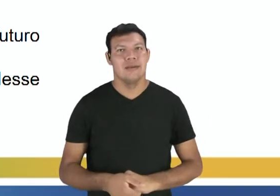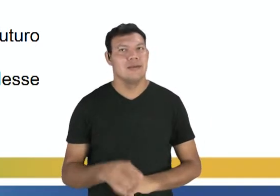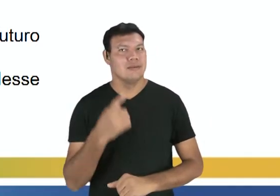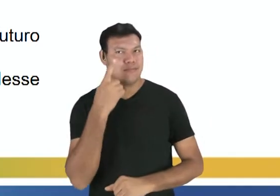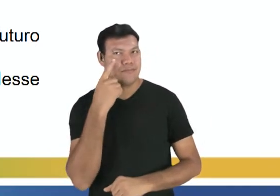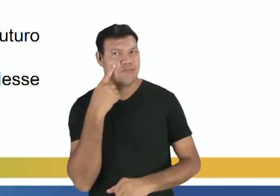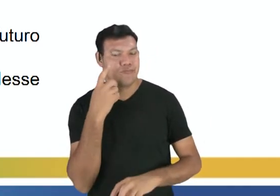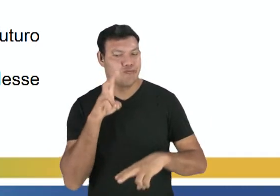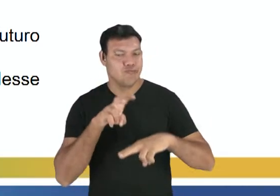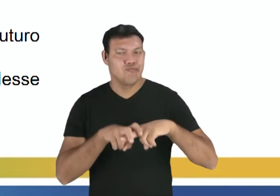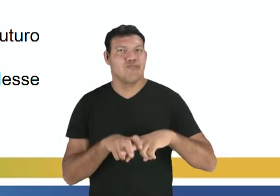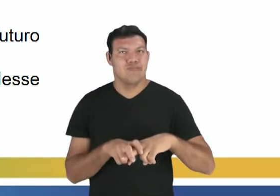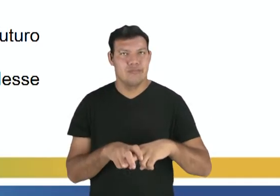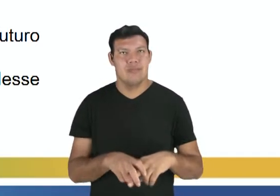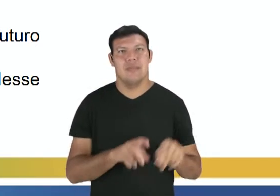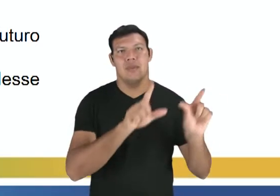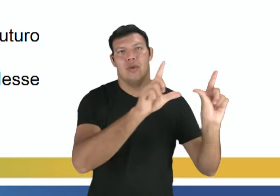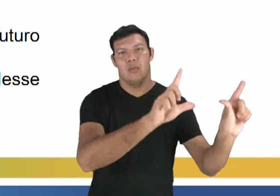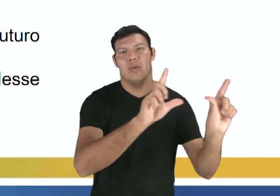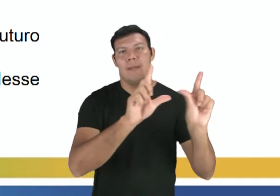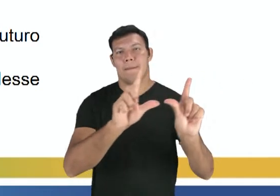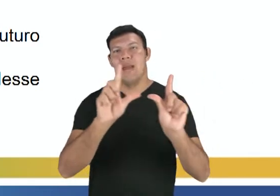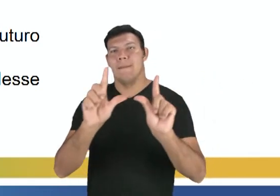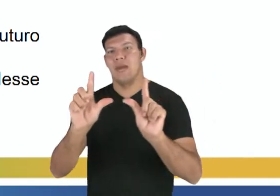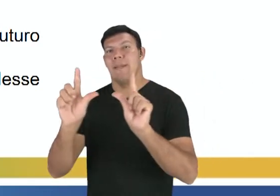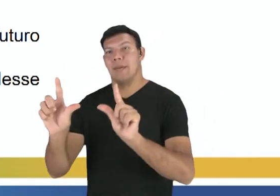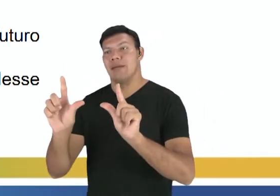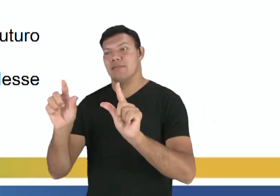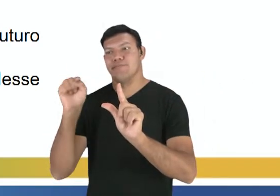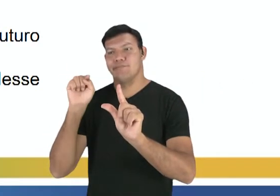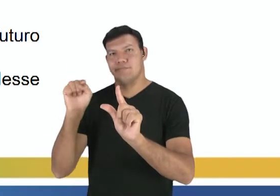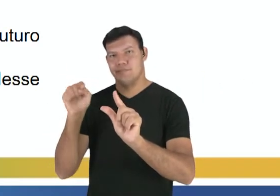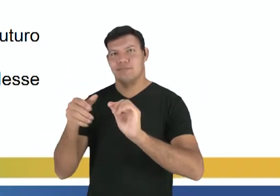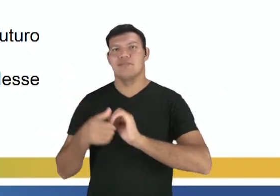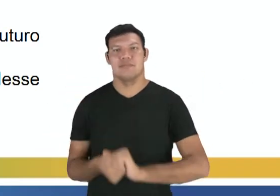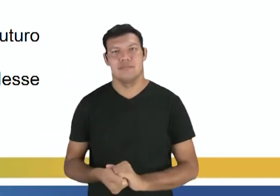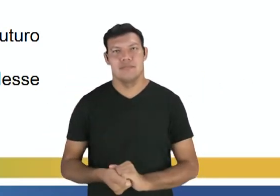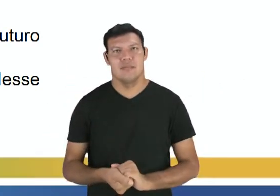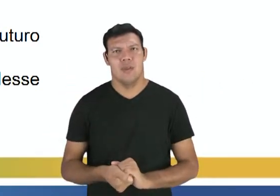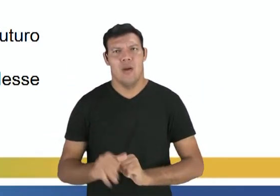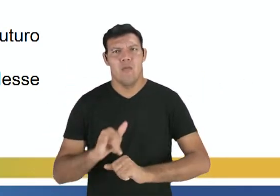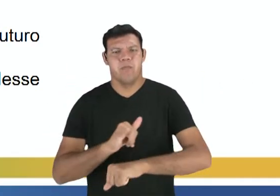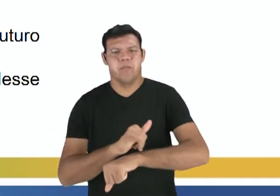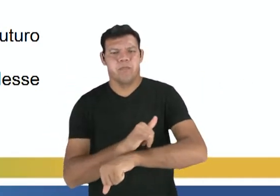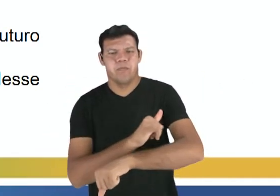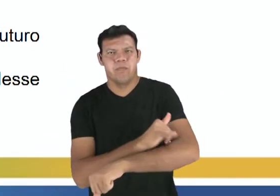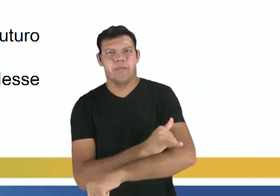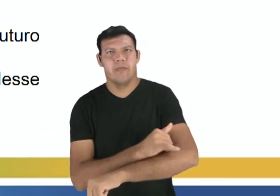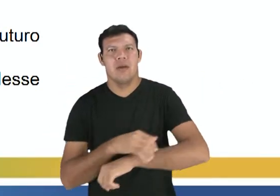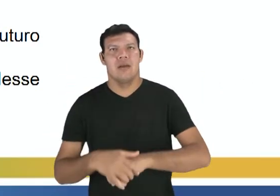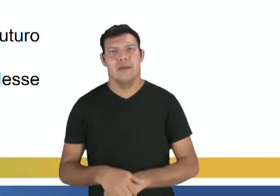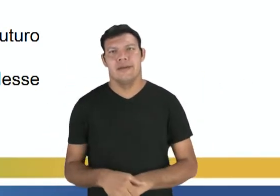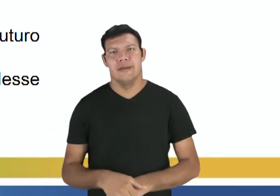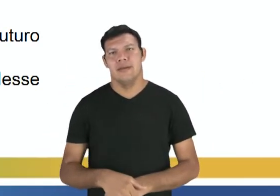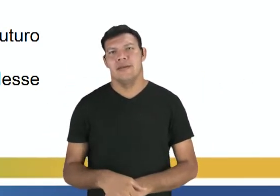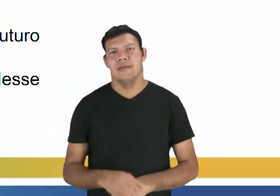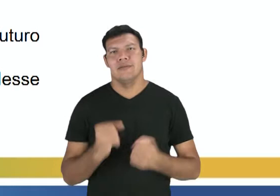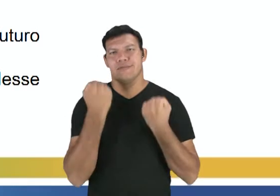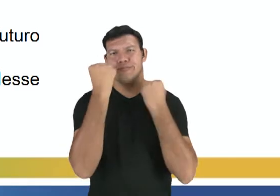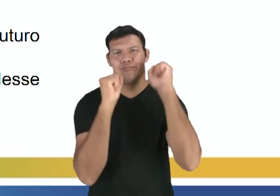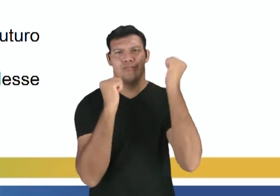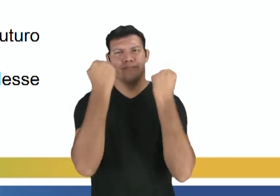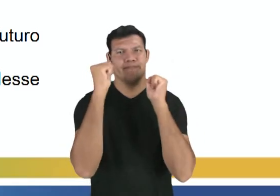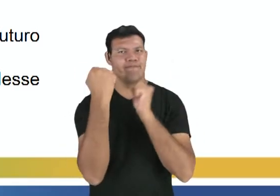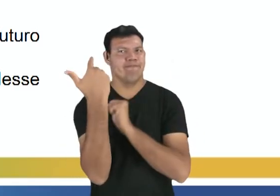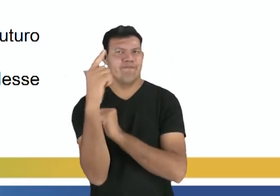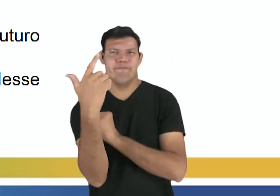física do Pedrinho do terceiro para o quarto quadrinhos, né, como ele engorda, né, como se não praticasse mais, não fizesse